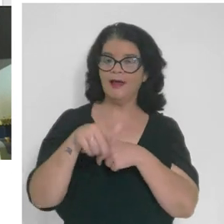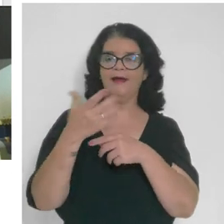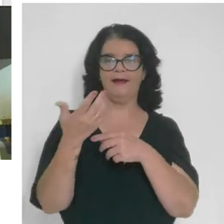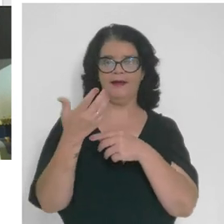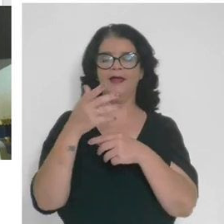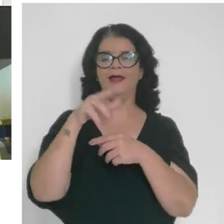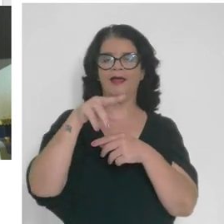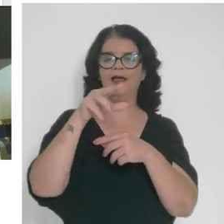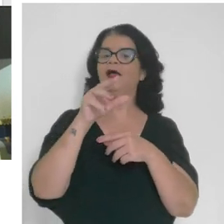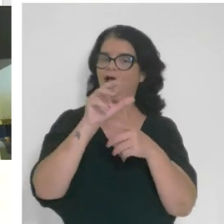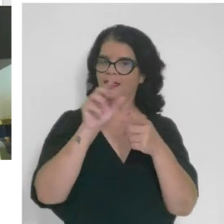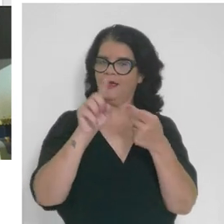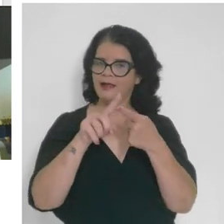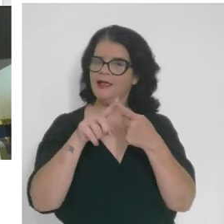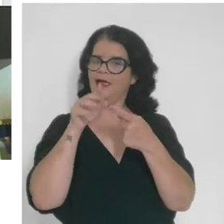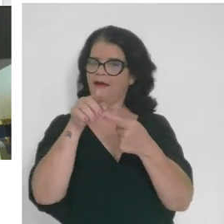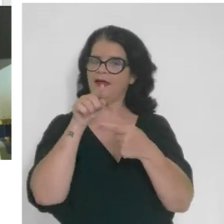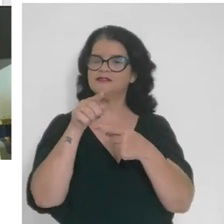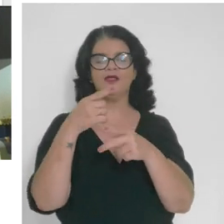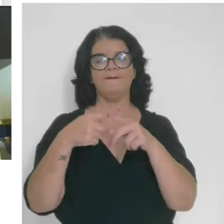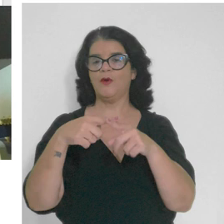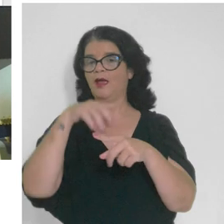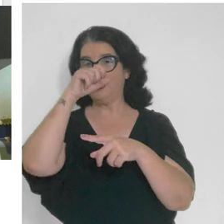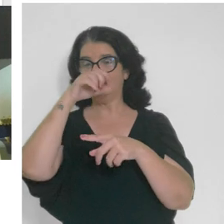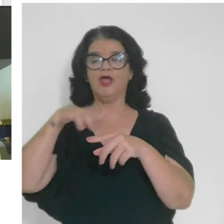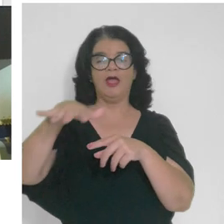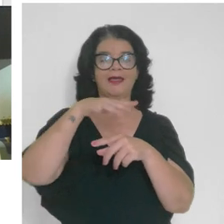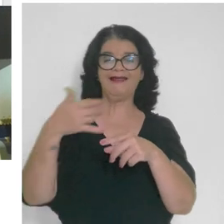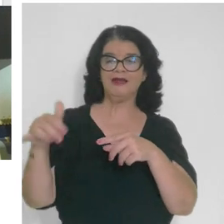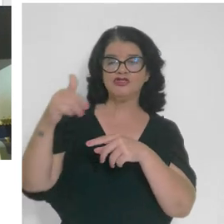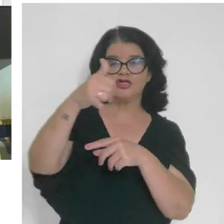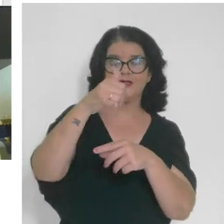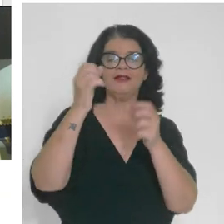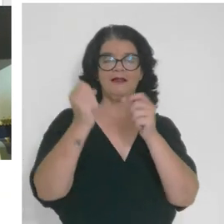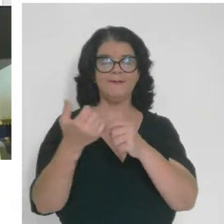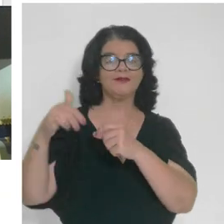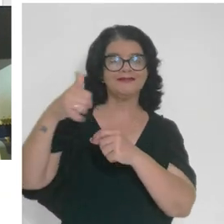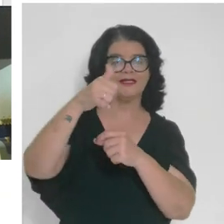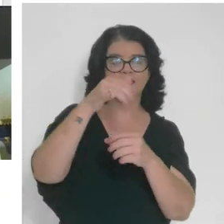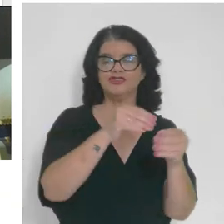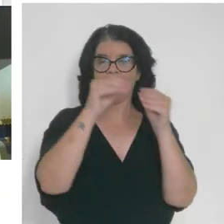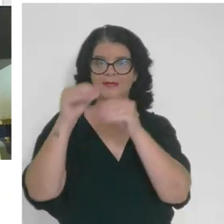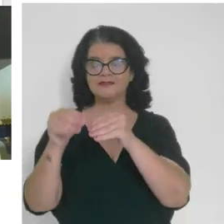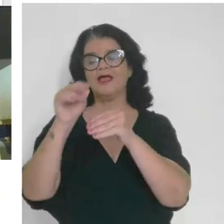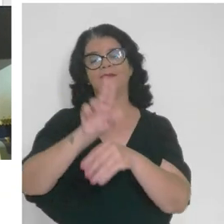de NADH, tá? Porque a cadeia respiratória todinha ela fica energizada e não tem como passar essa energia a ser